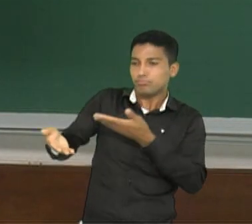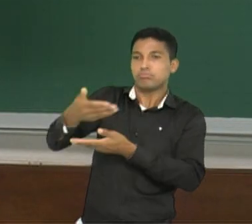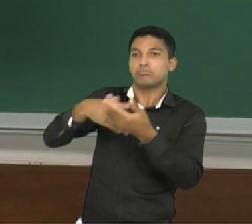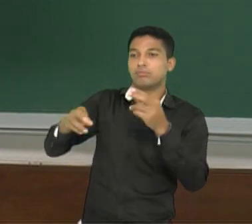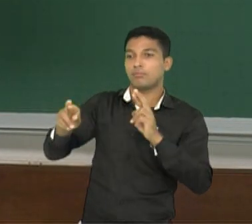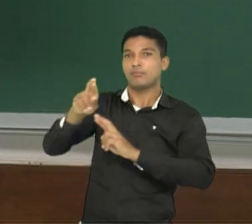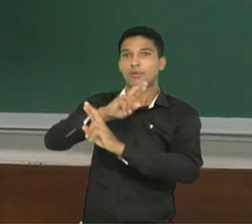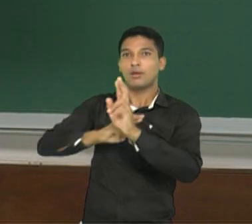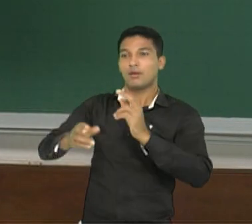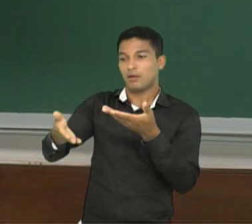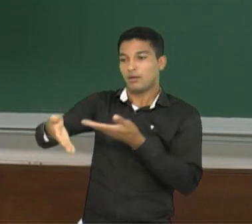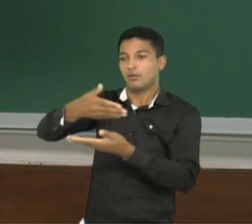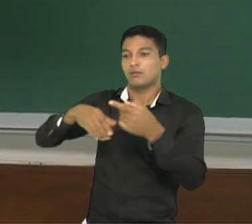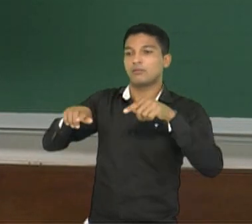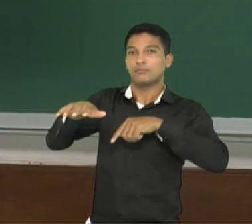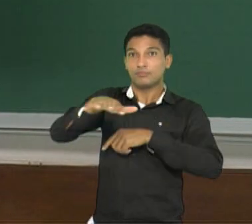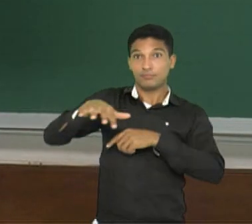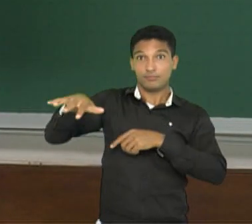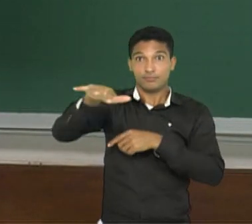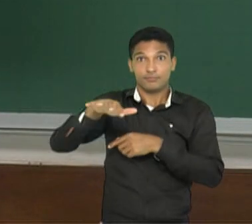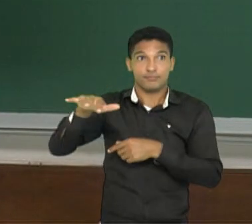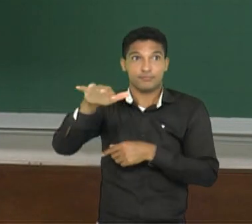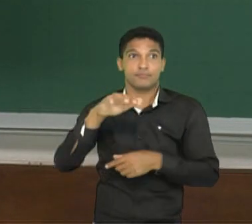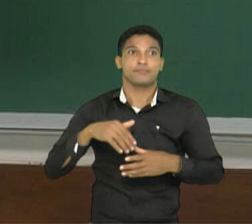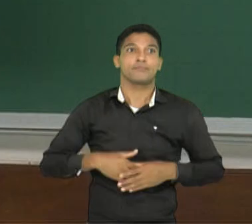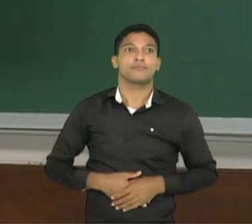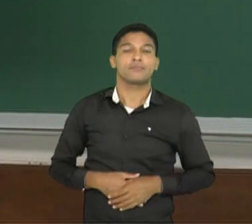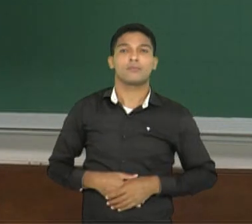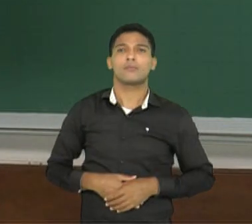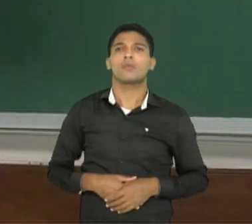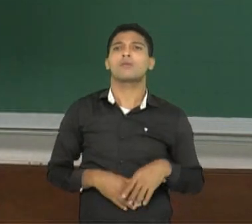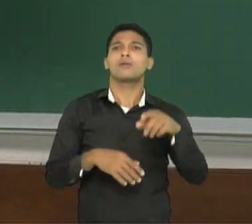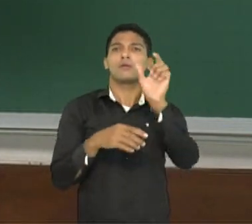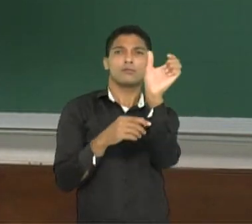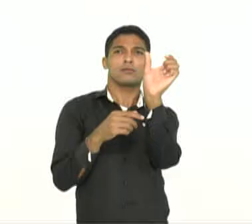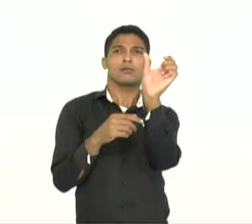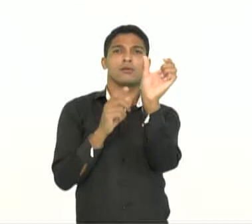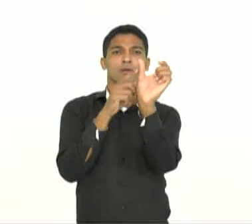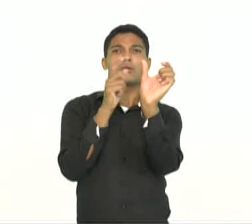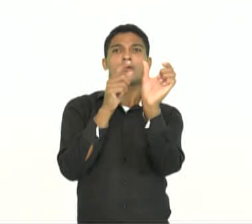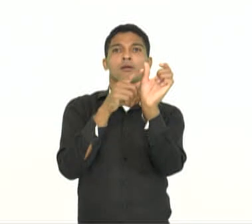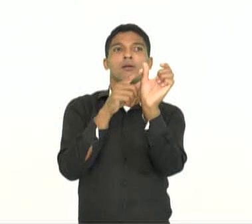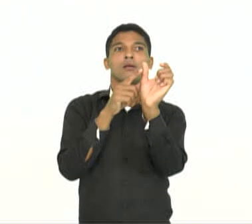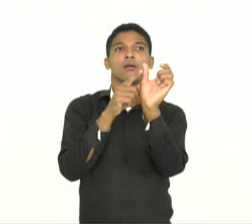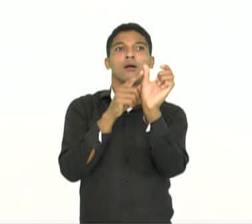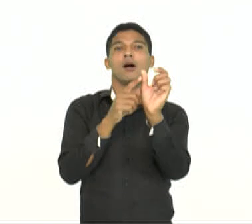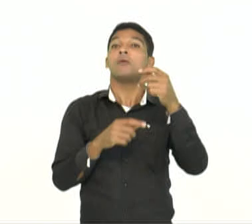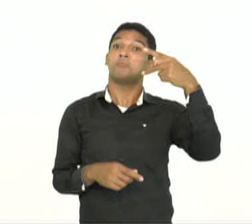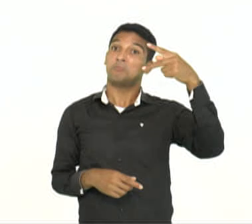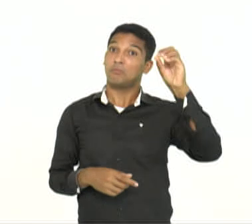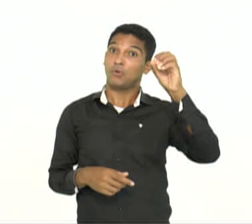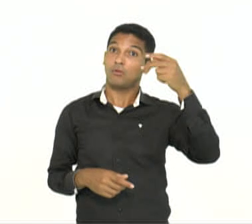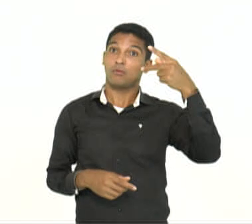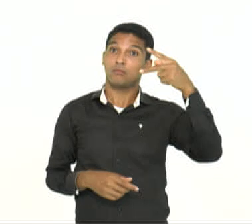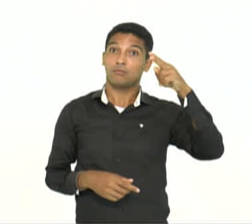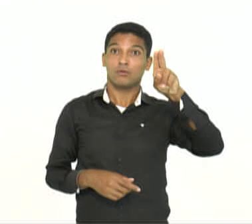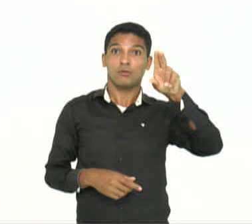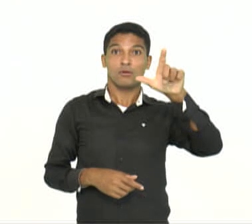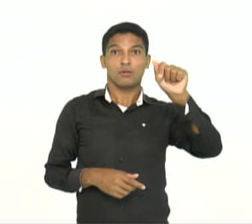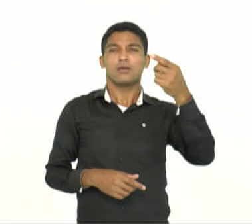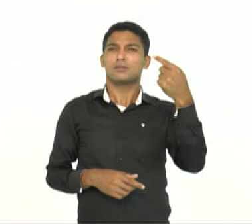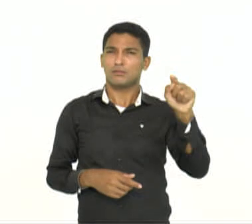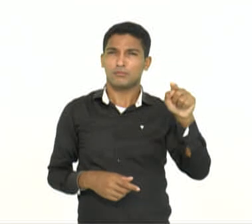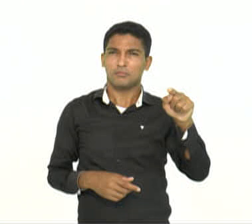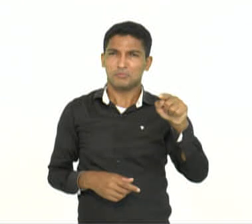área de estudo que a gente chama de demografia, certo? Outro conceito ali, propriamente dito população. A gente usa tanto